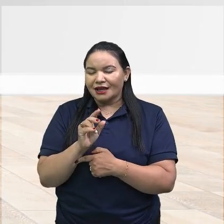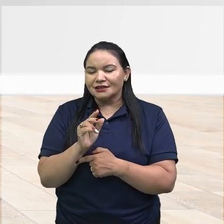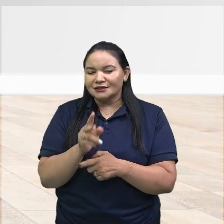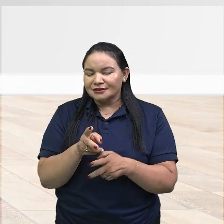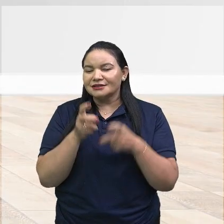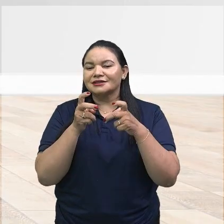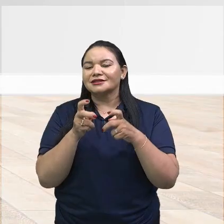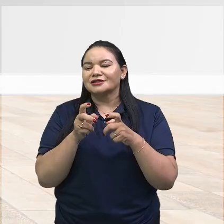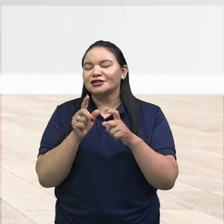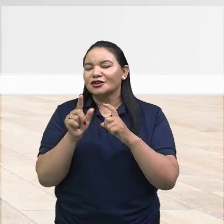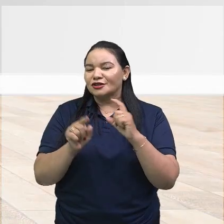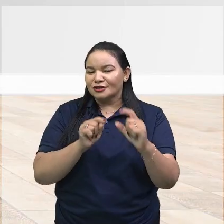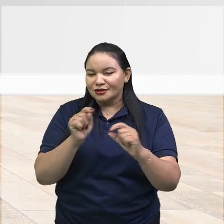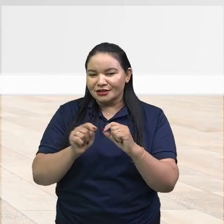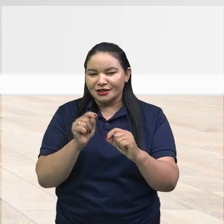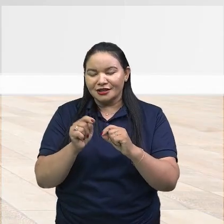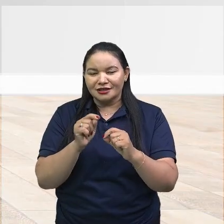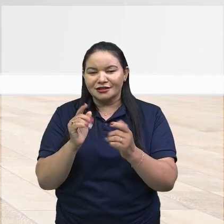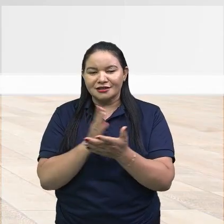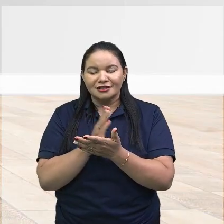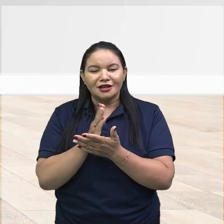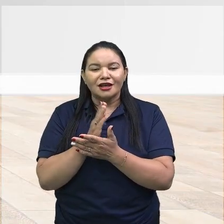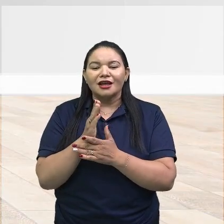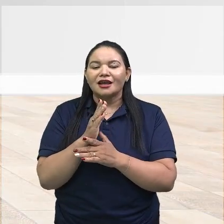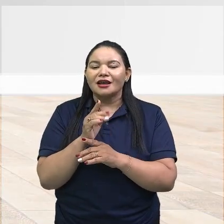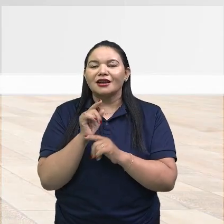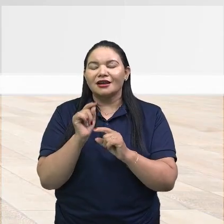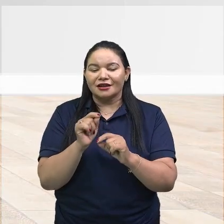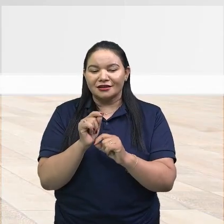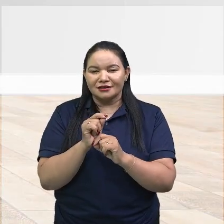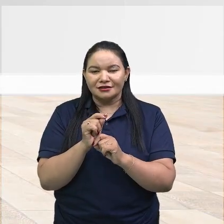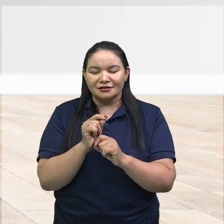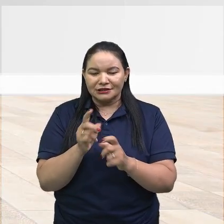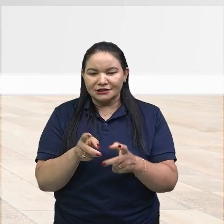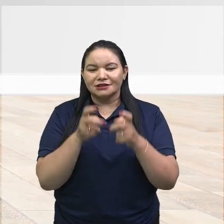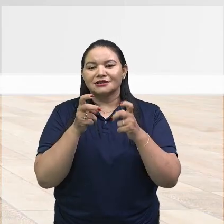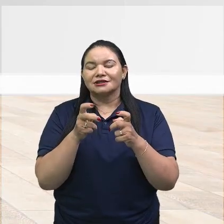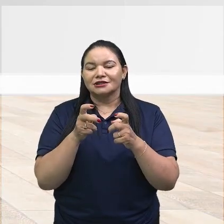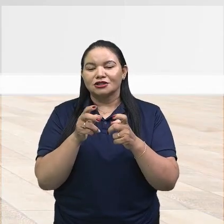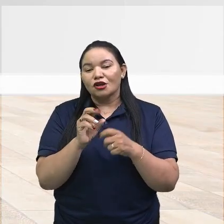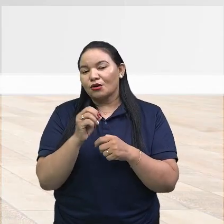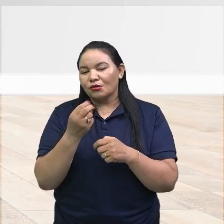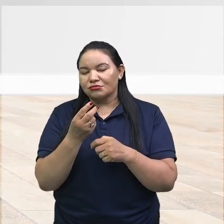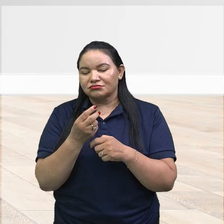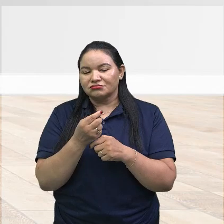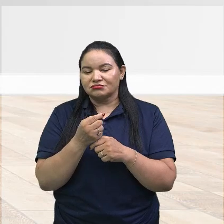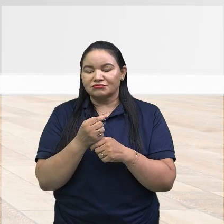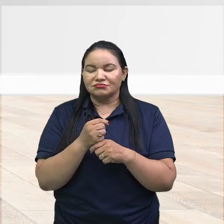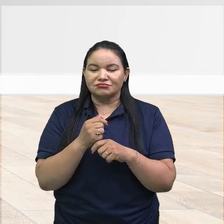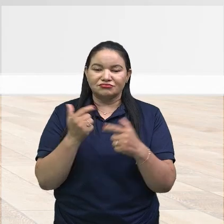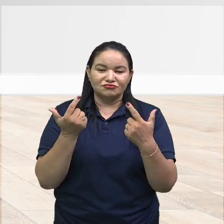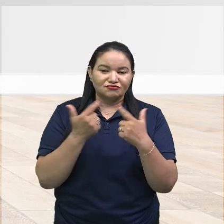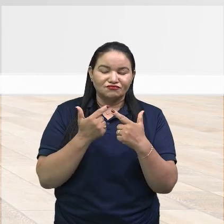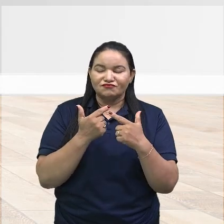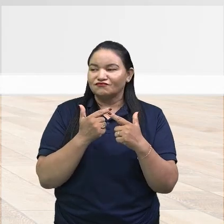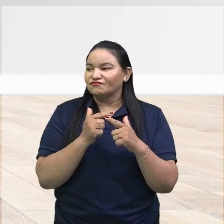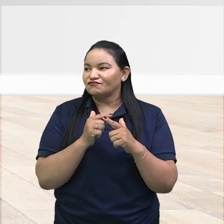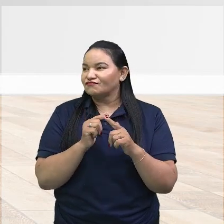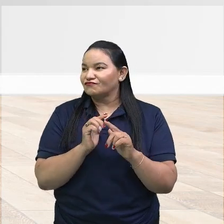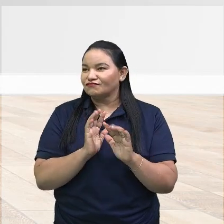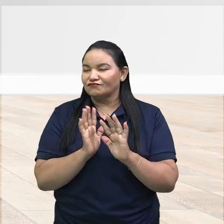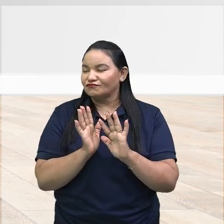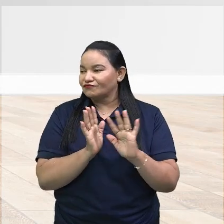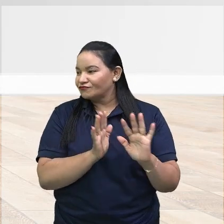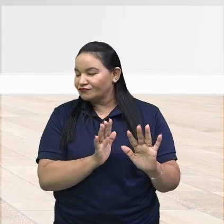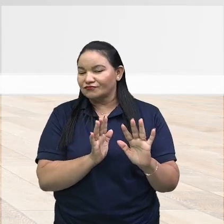alguma coisa? Ou será que passa, né, despercebido, não vai acontecer nada?